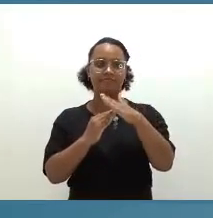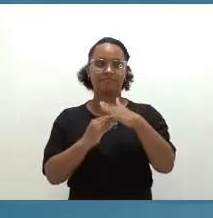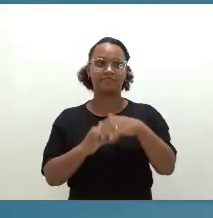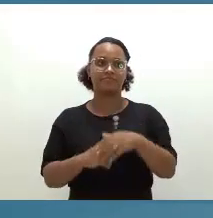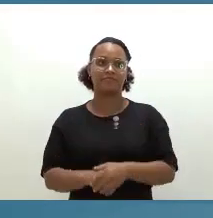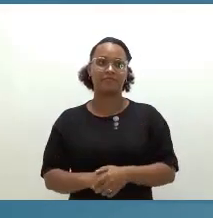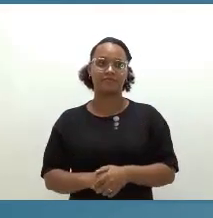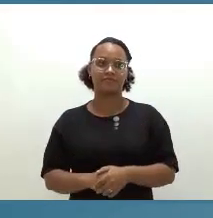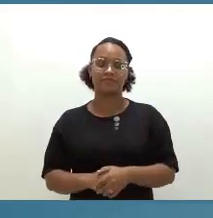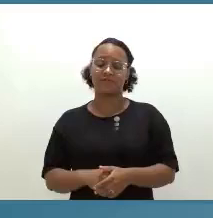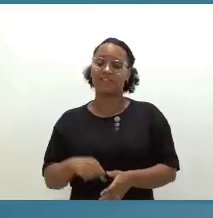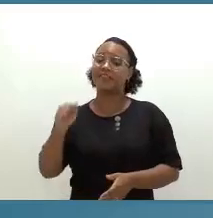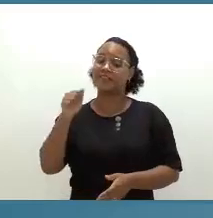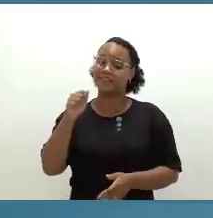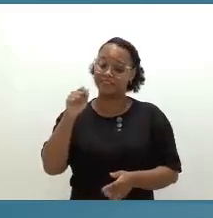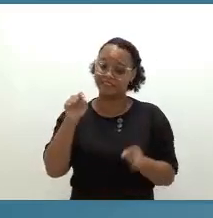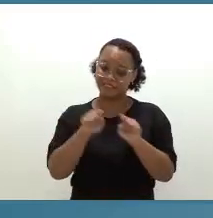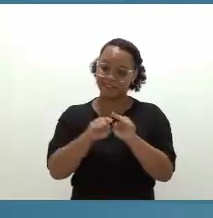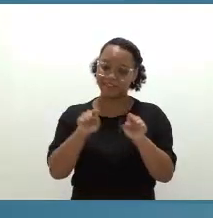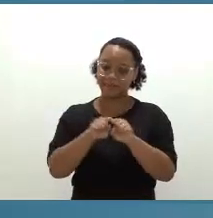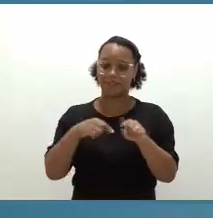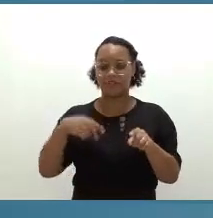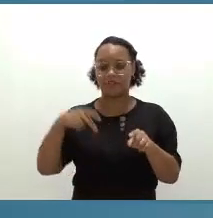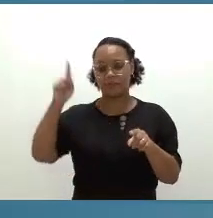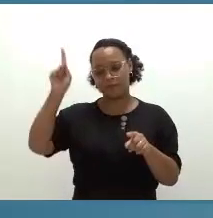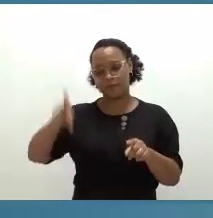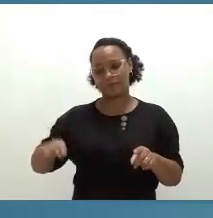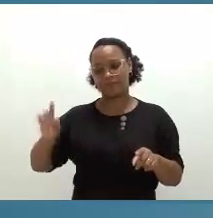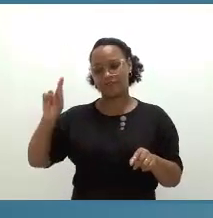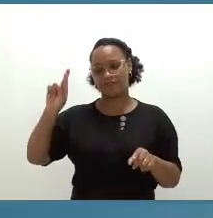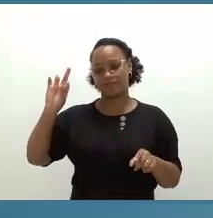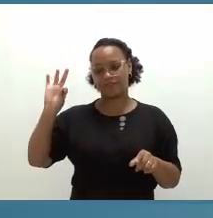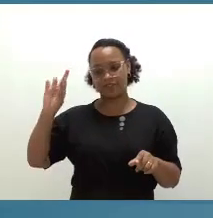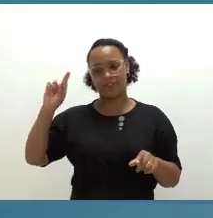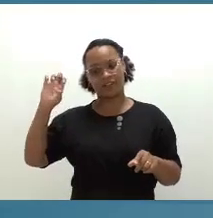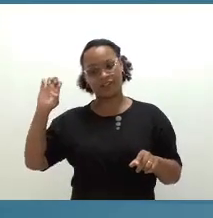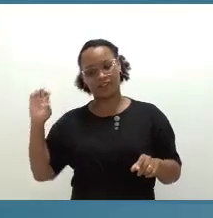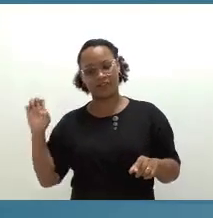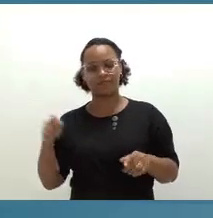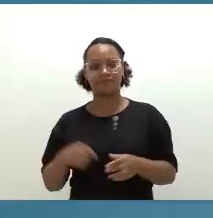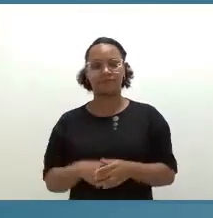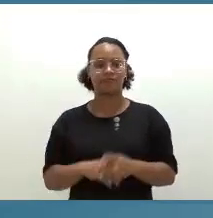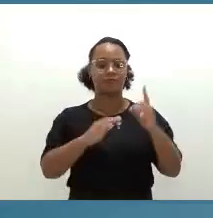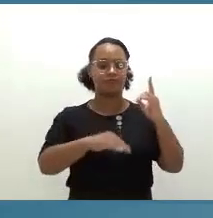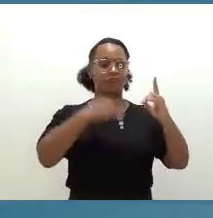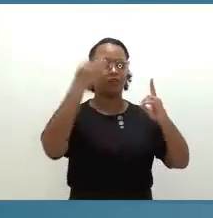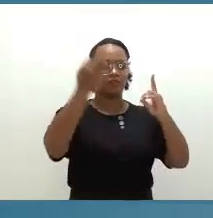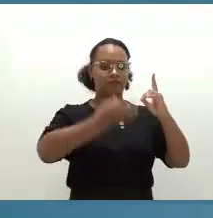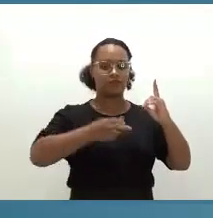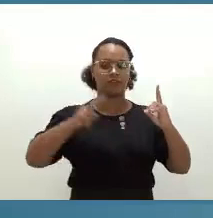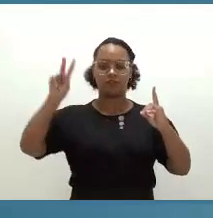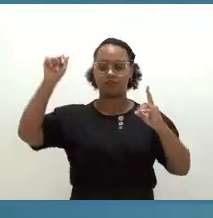presidência do TRE. Desembargadora Vânia Valente do Couto Forte Bittar. Não,